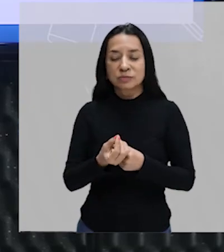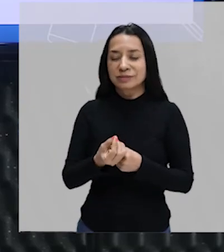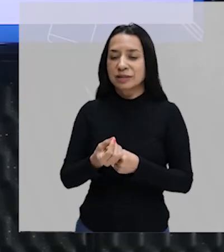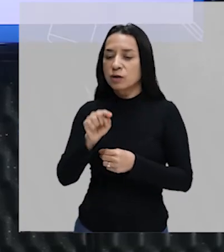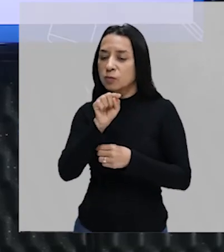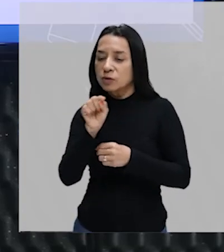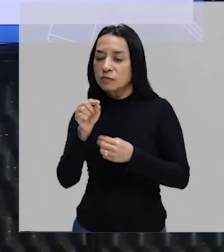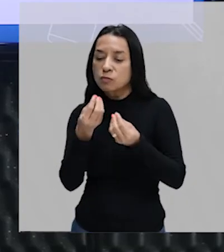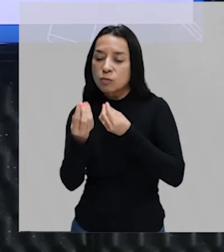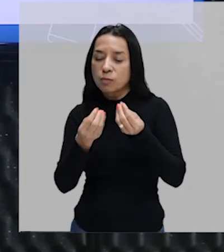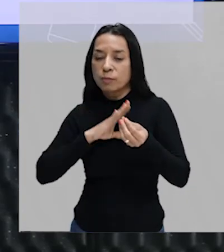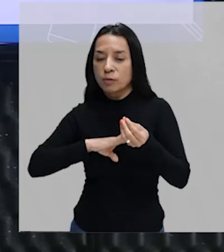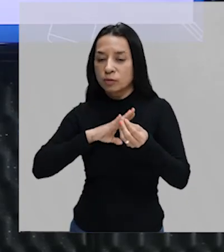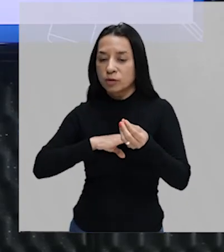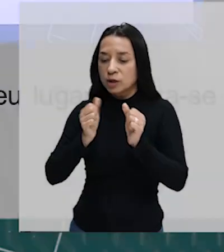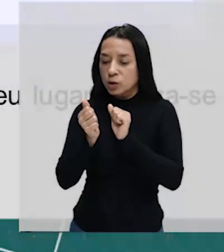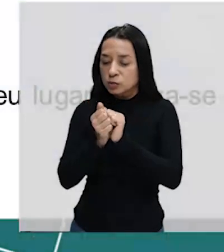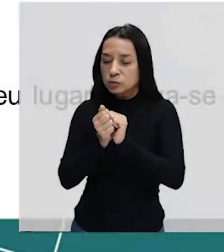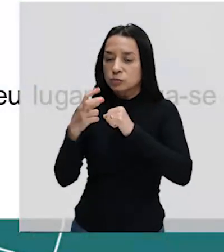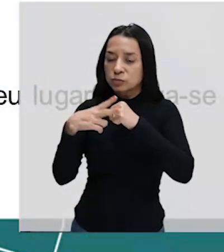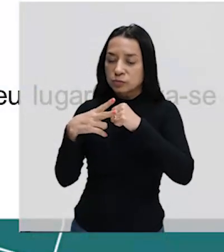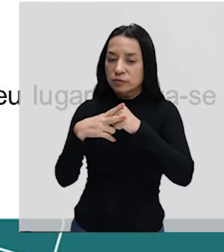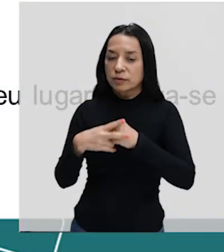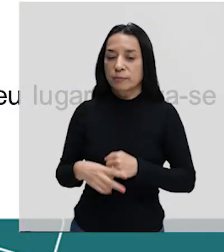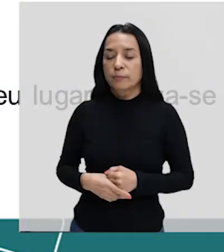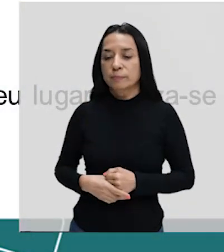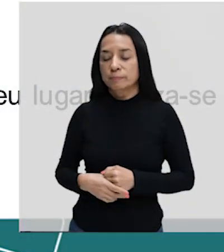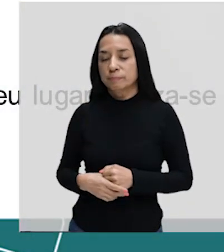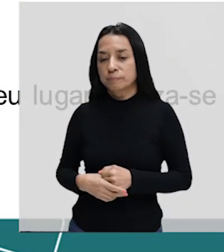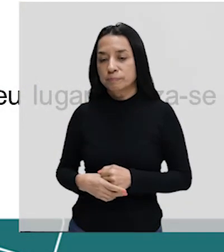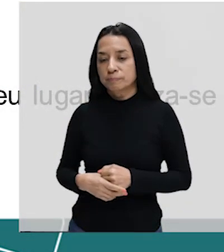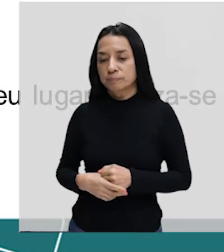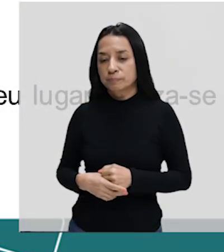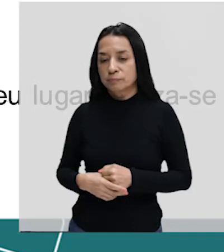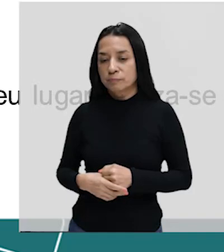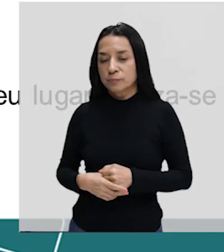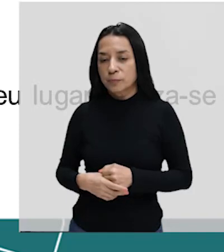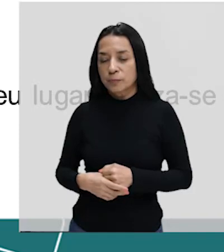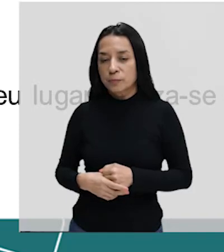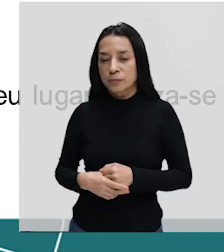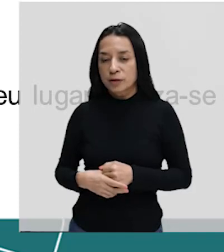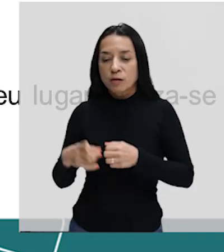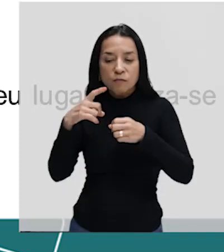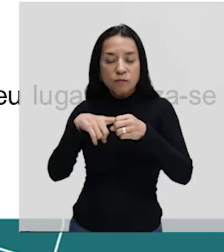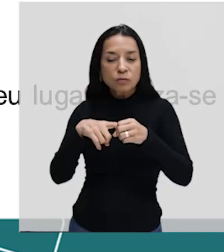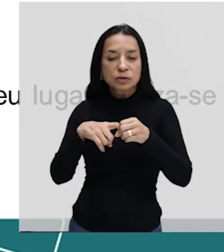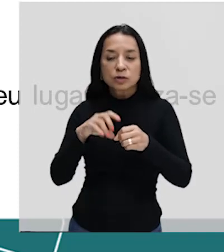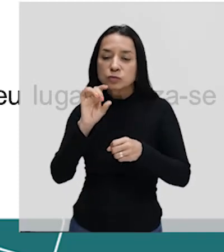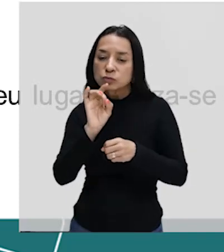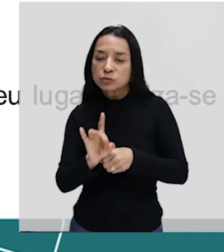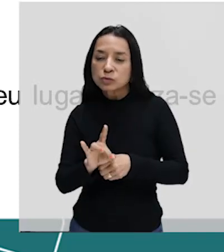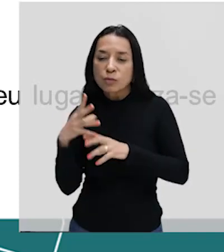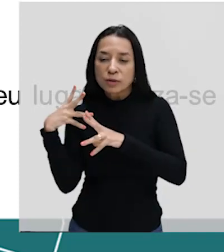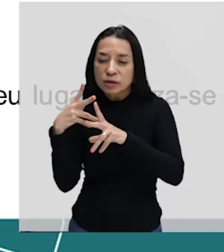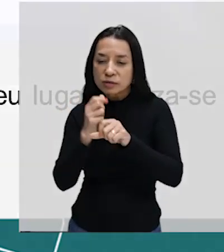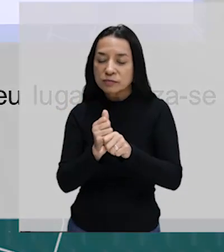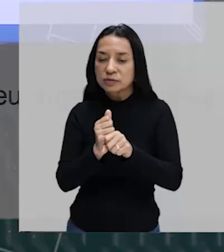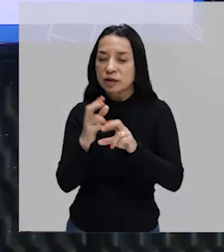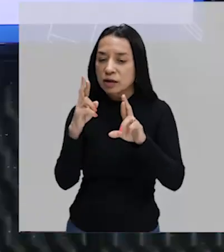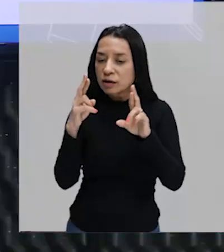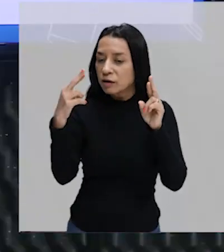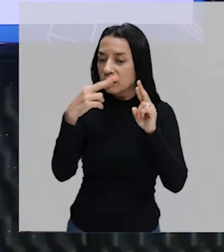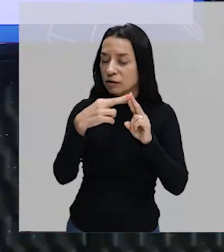do verbo. No modo imperativo negativo, voltando aqui só para reforçar, eu estou me referindo